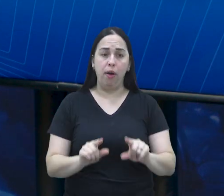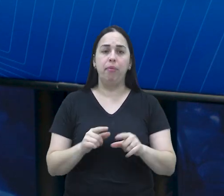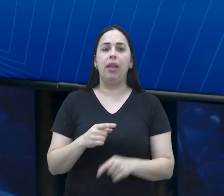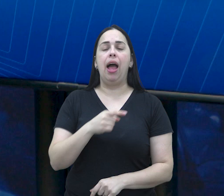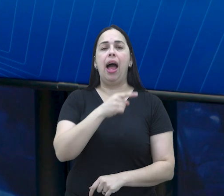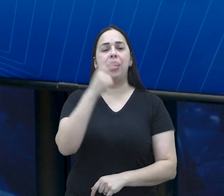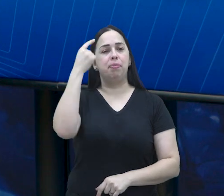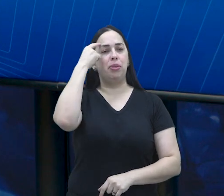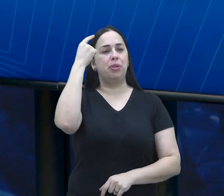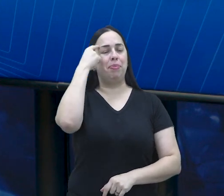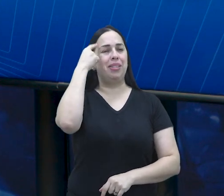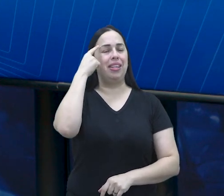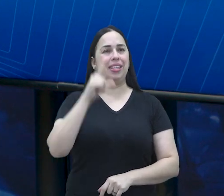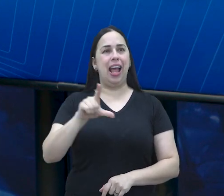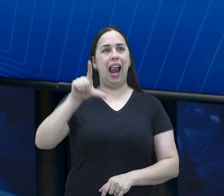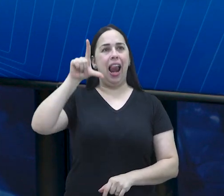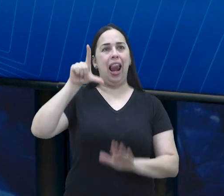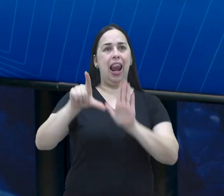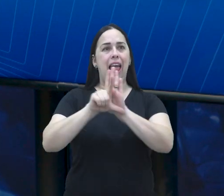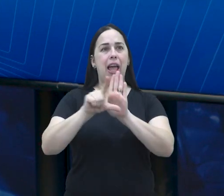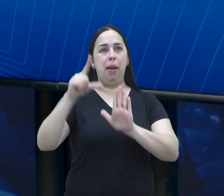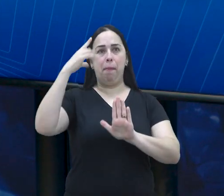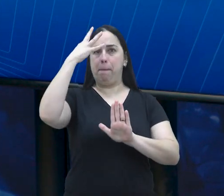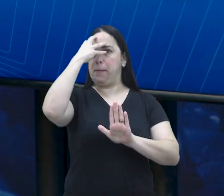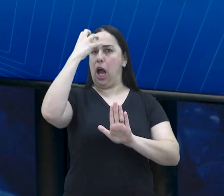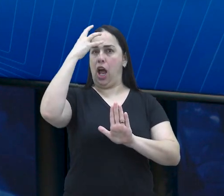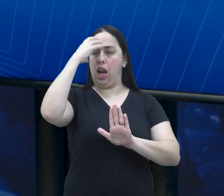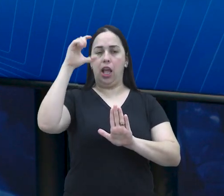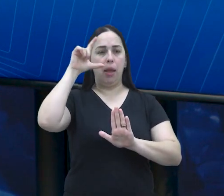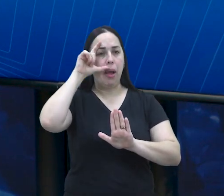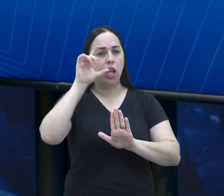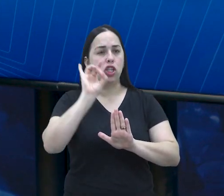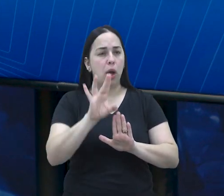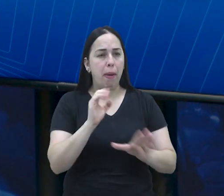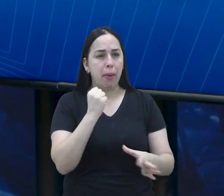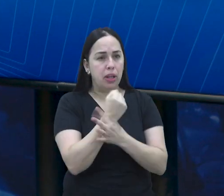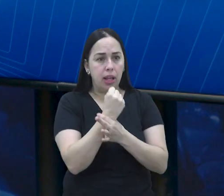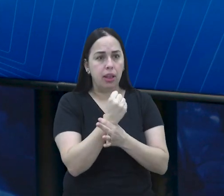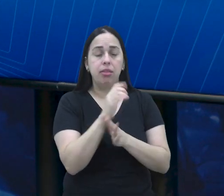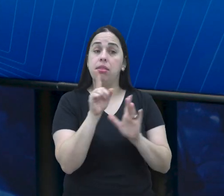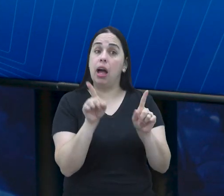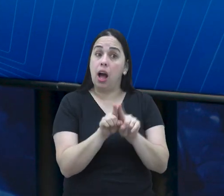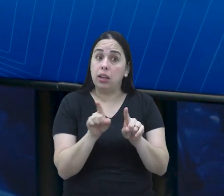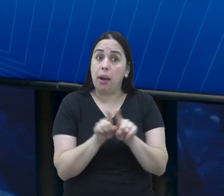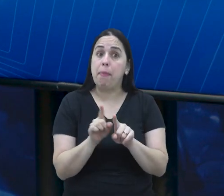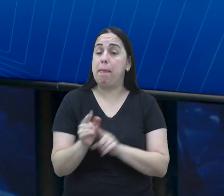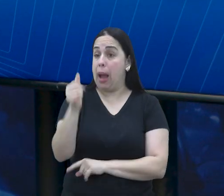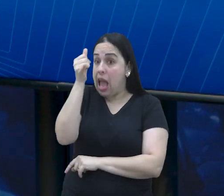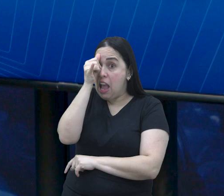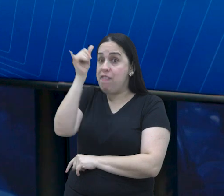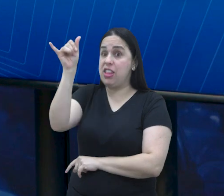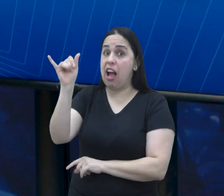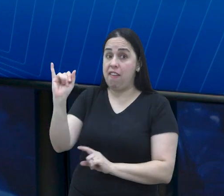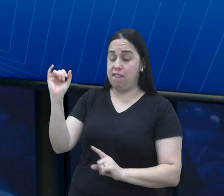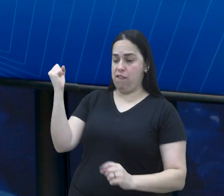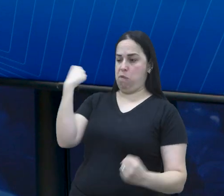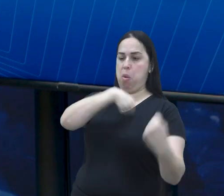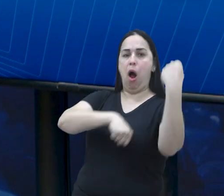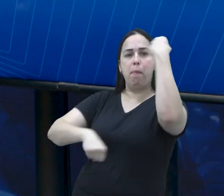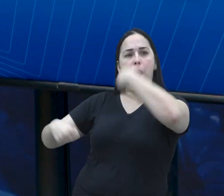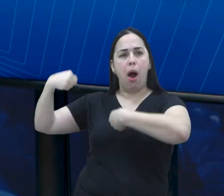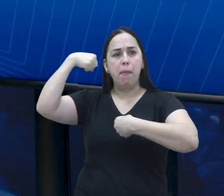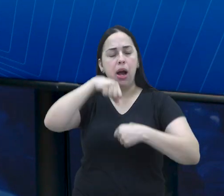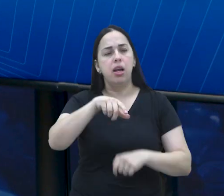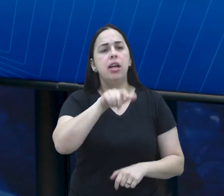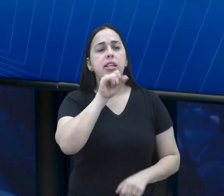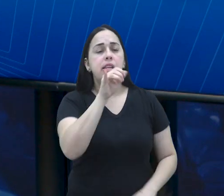Penha? As pessoas acham que a Lei Maria da Penha é só para proteger, mas ela também é para prevenção. Então, quando as mulheres sabem o que